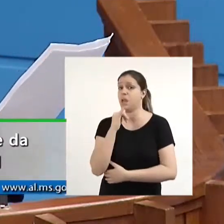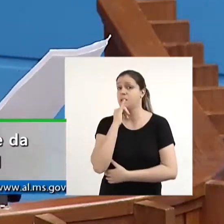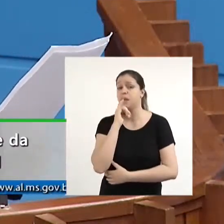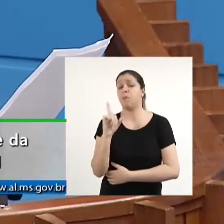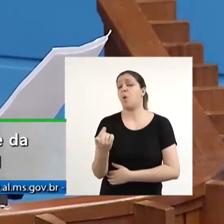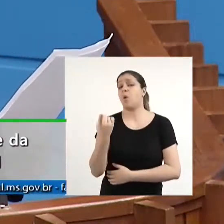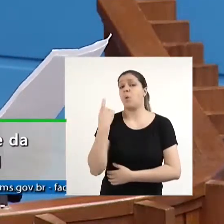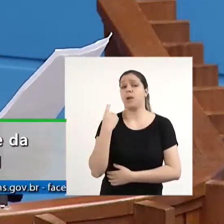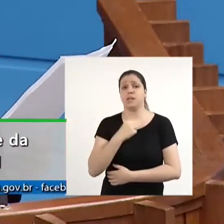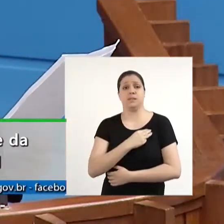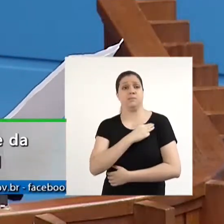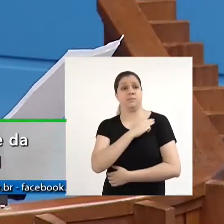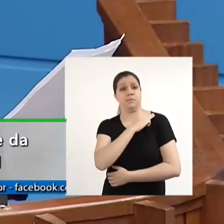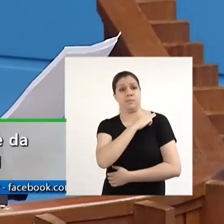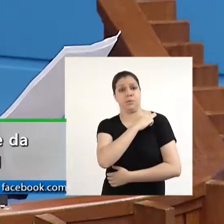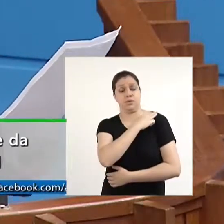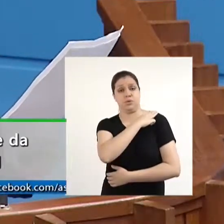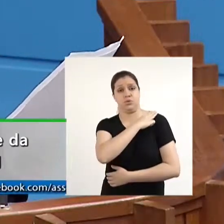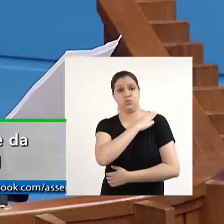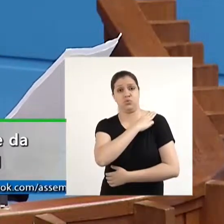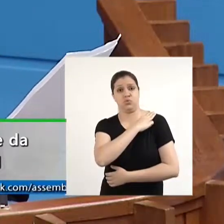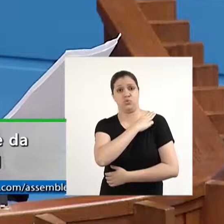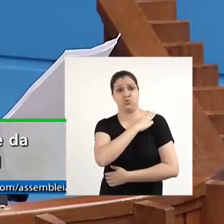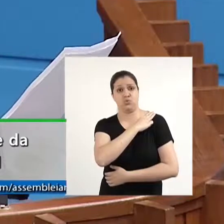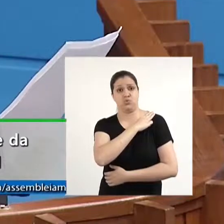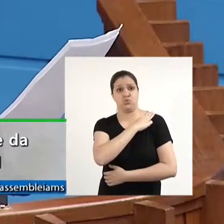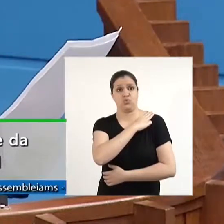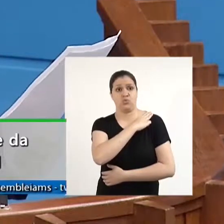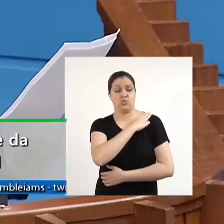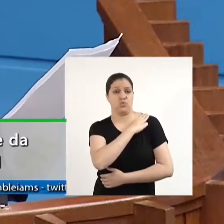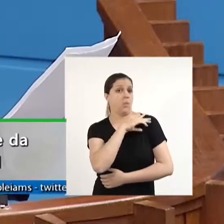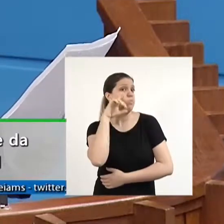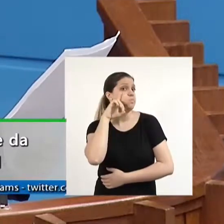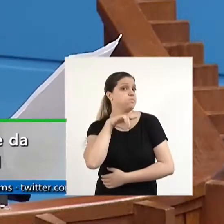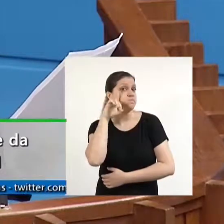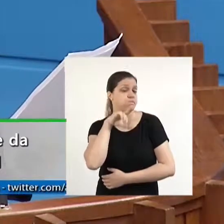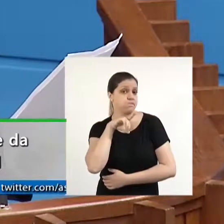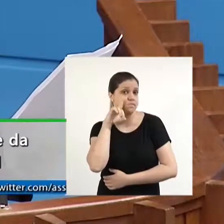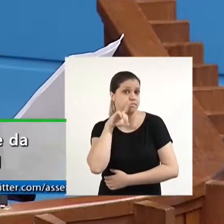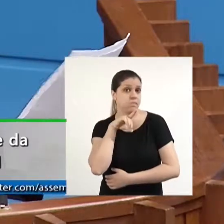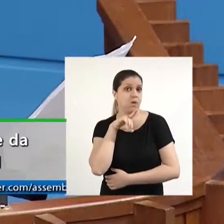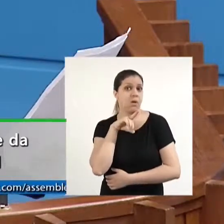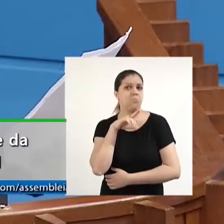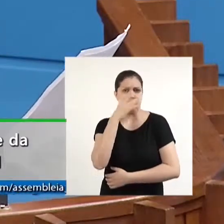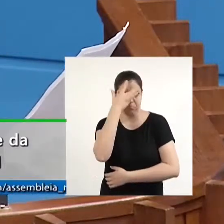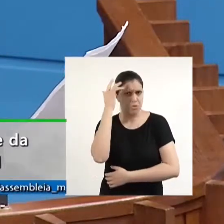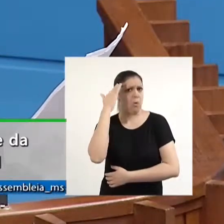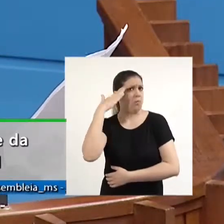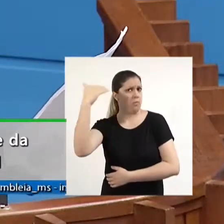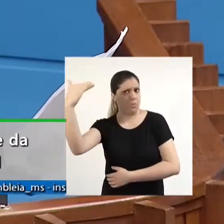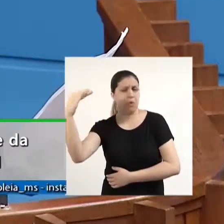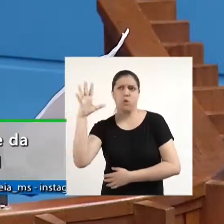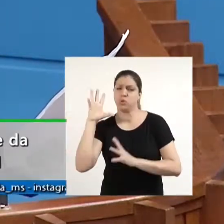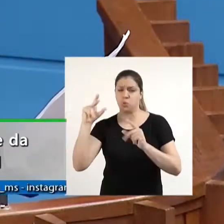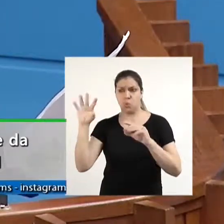ex-ministro britânico, que foi uma celebridade, conhecido e reconhecido